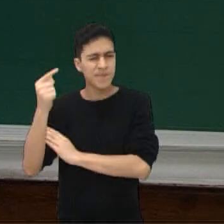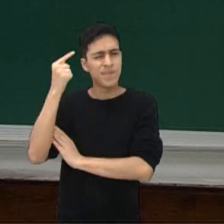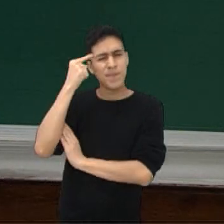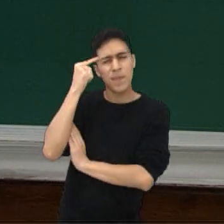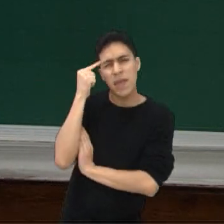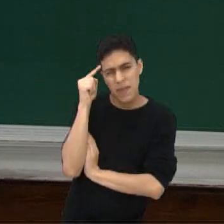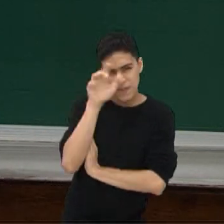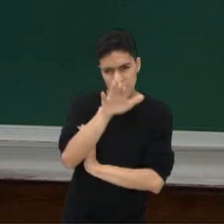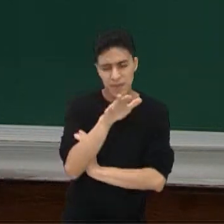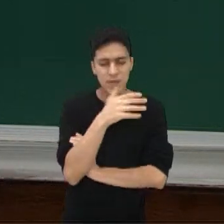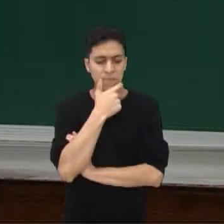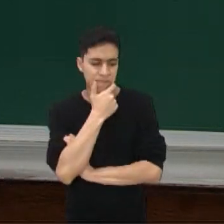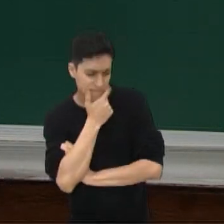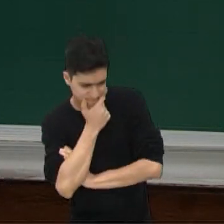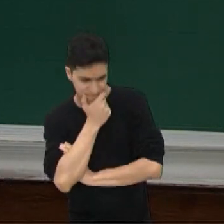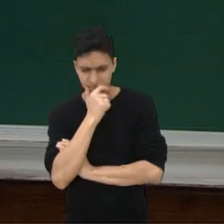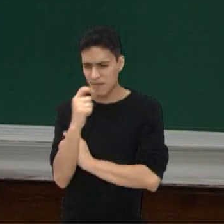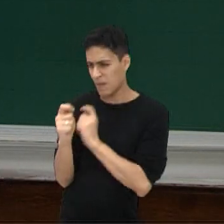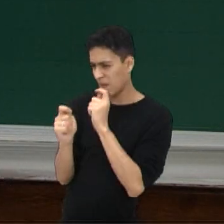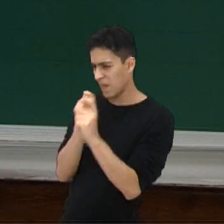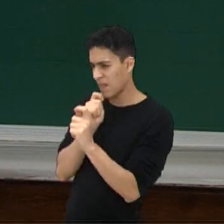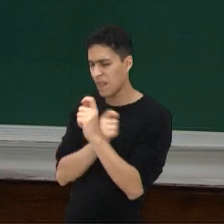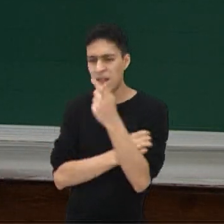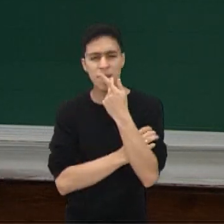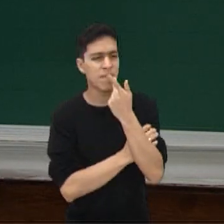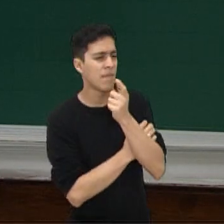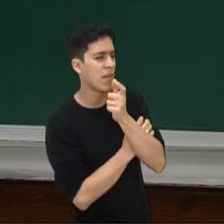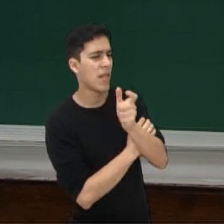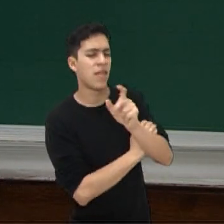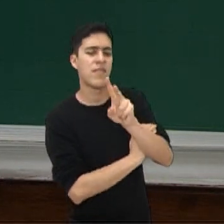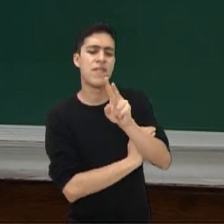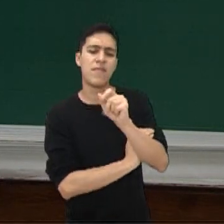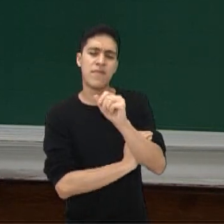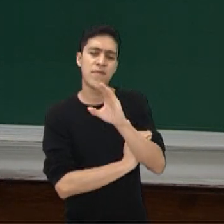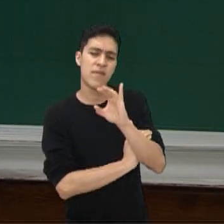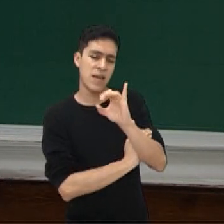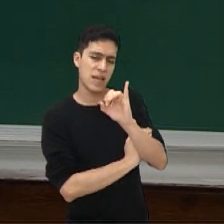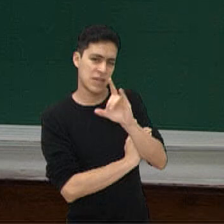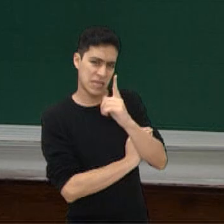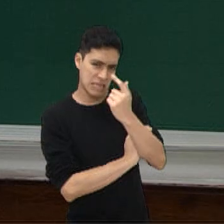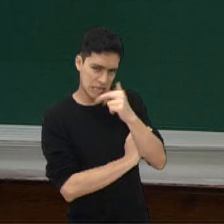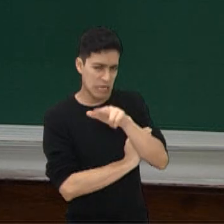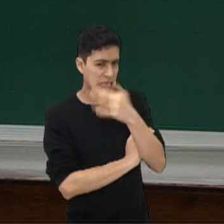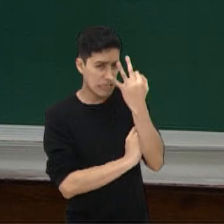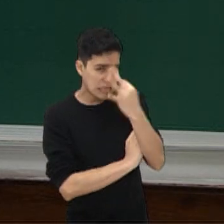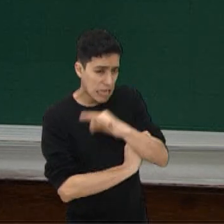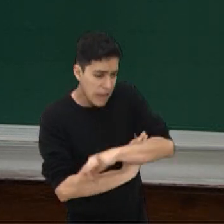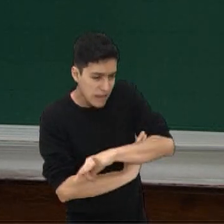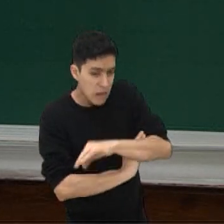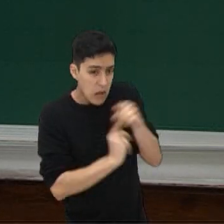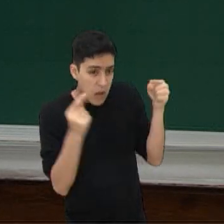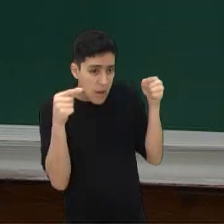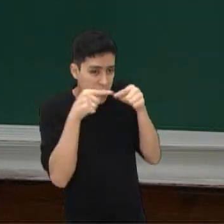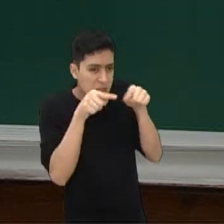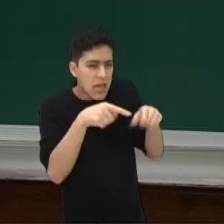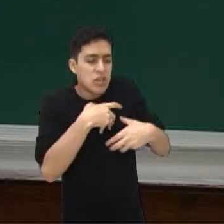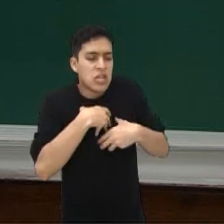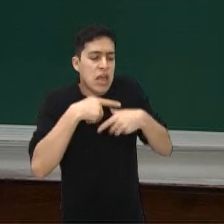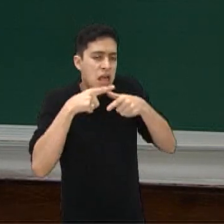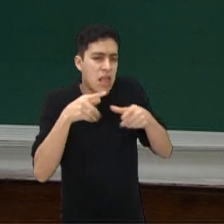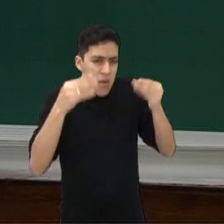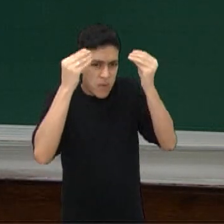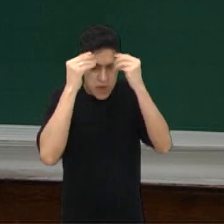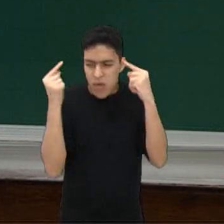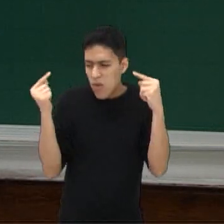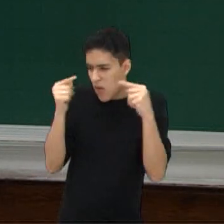uma entrevista, o cara falou vacilar. Será que está certo? É assim mesmo? Ele devia ter usado essa linguagem? Está certa a